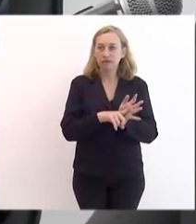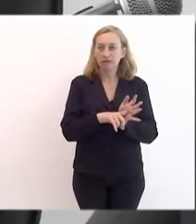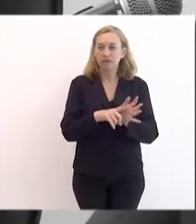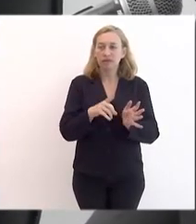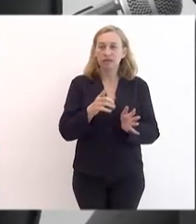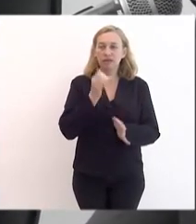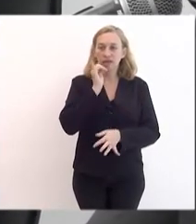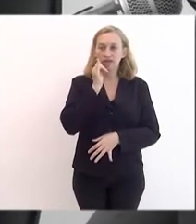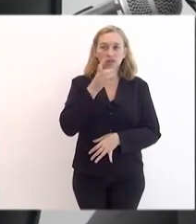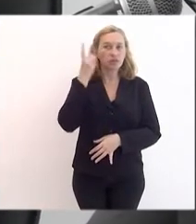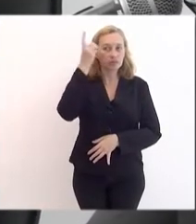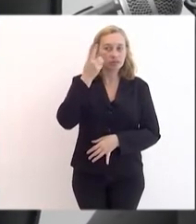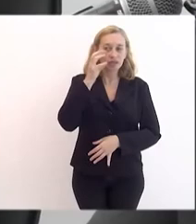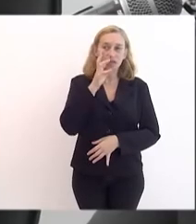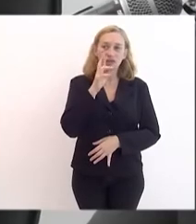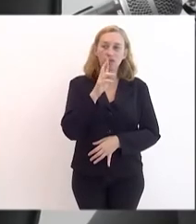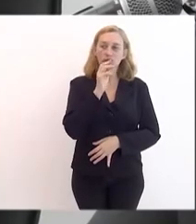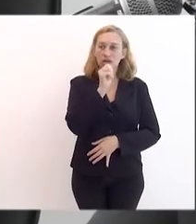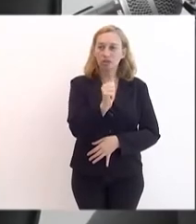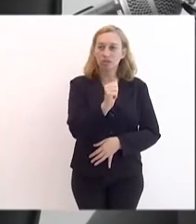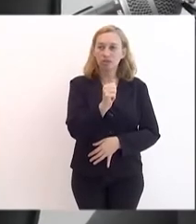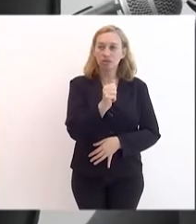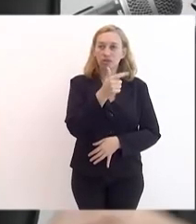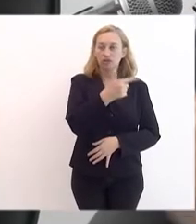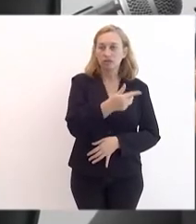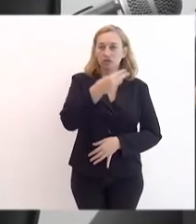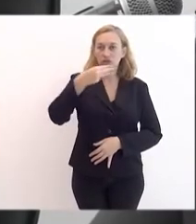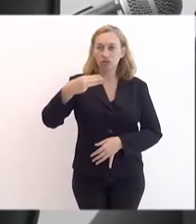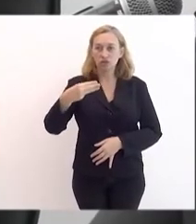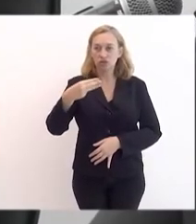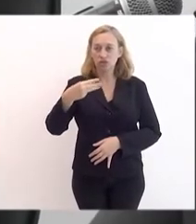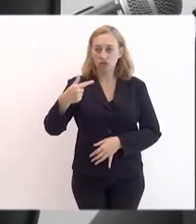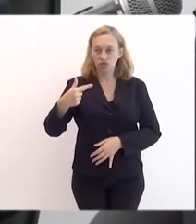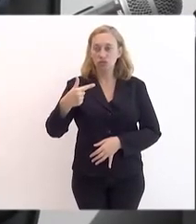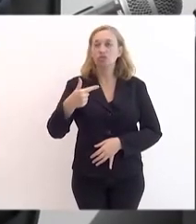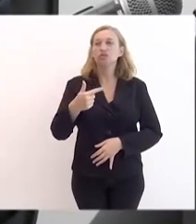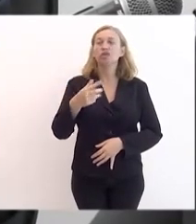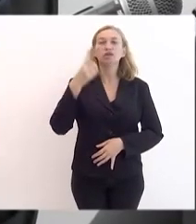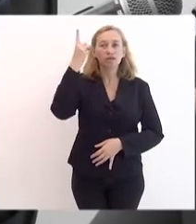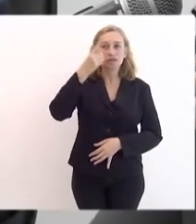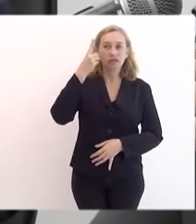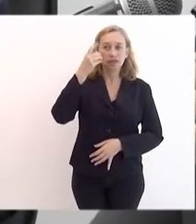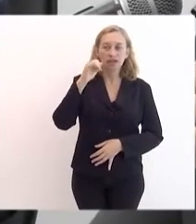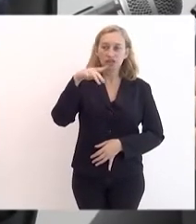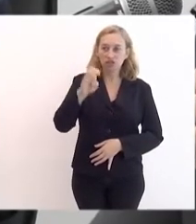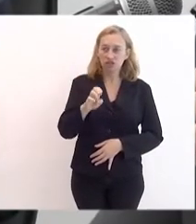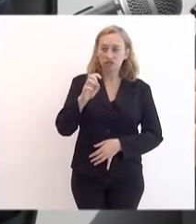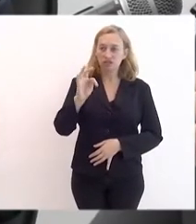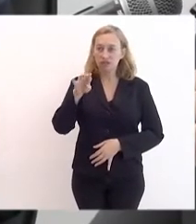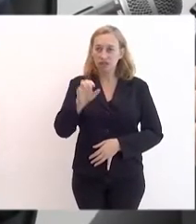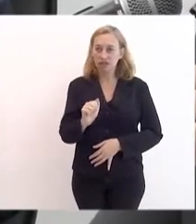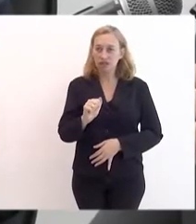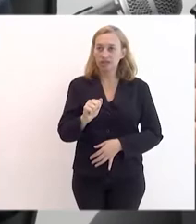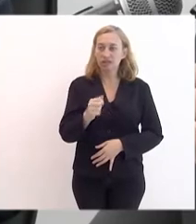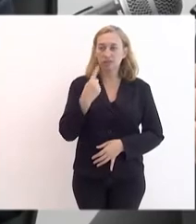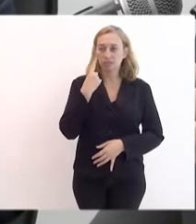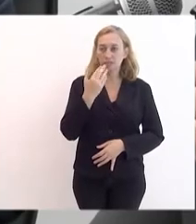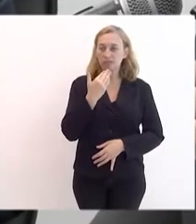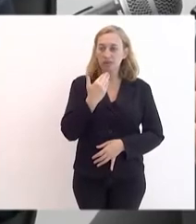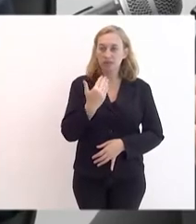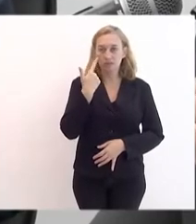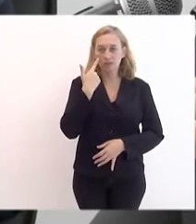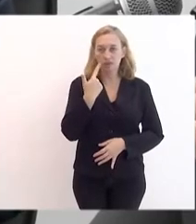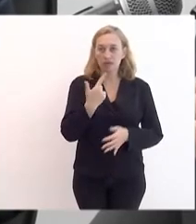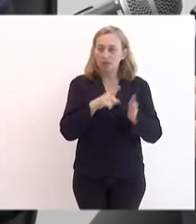Amorim, 21, projeto de lei 3559 de 21. Autoria, deputado Alexandre Freitas. Vistas, deputado